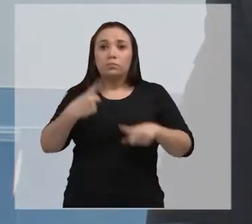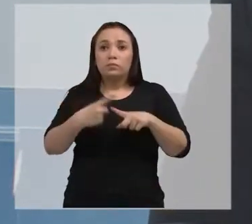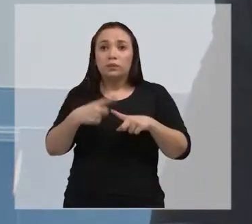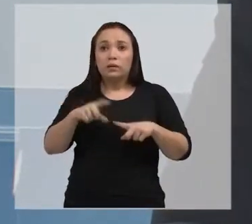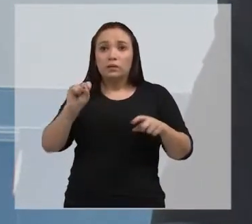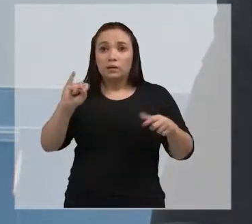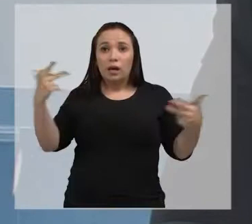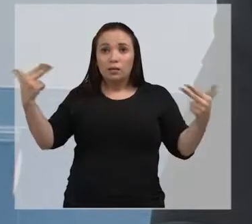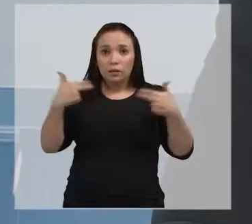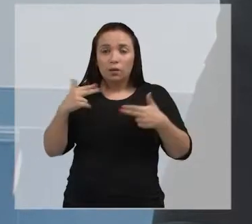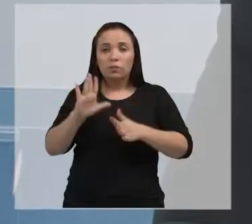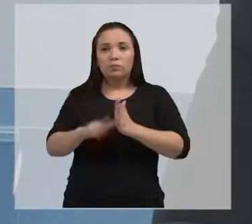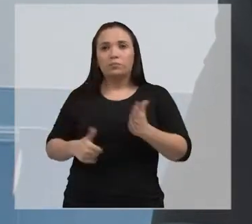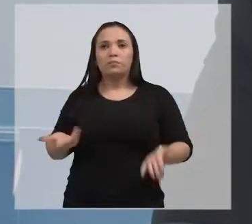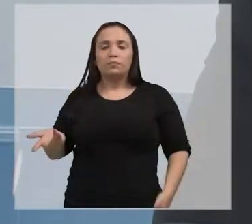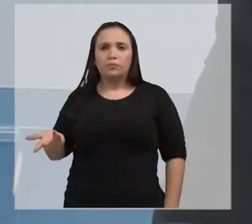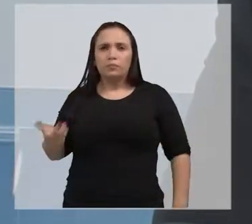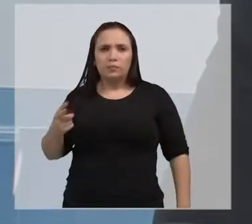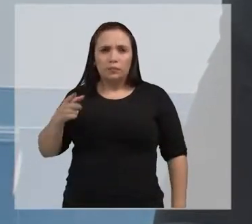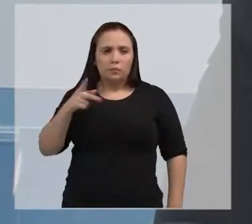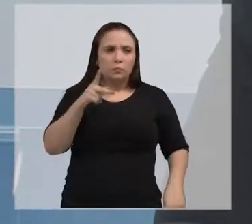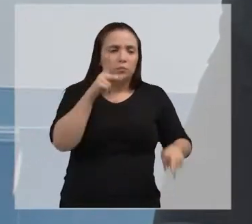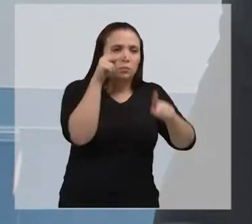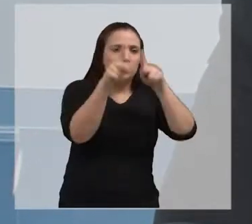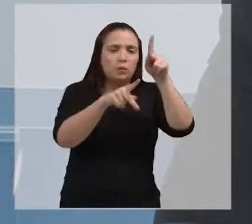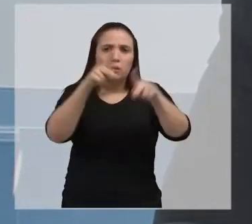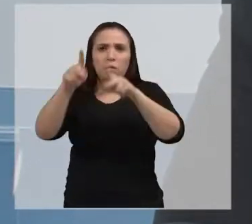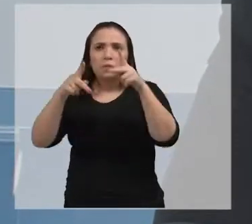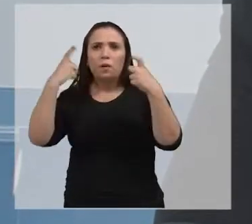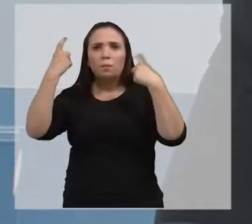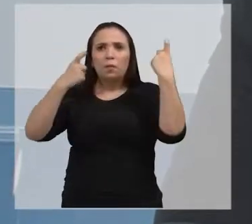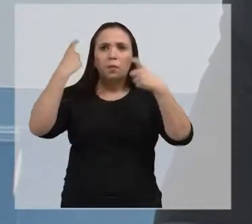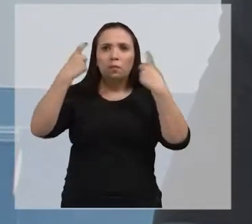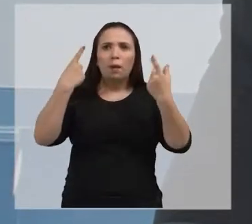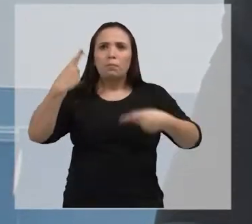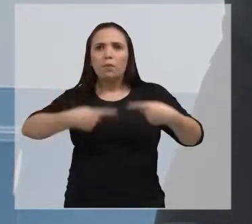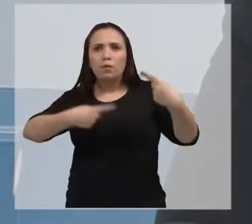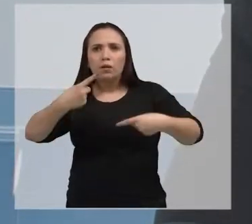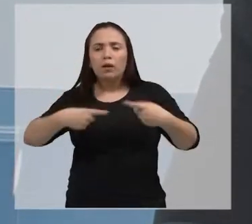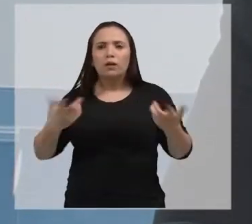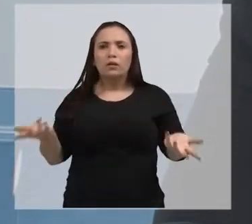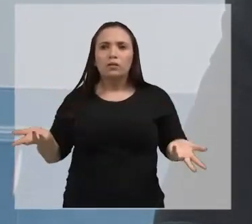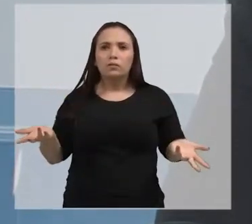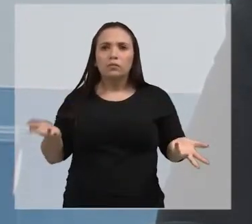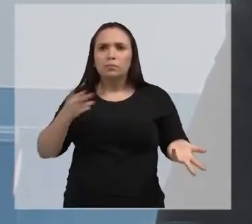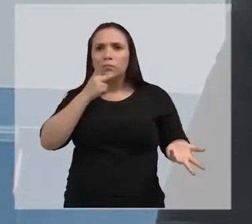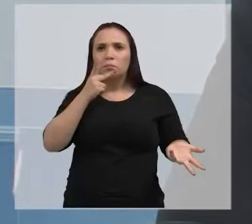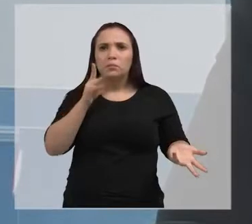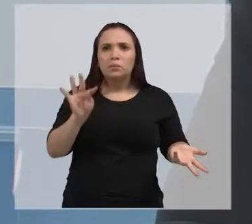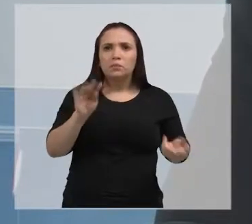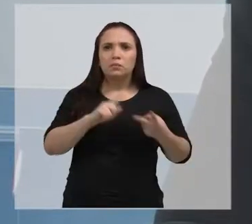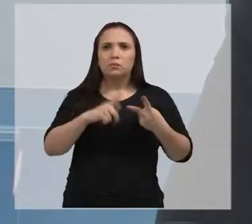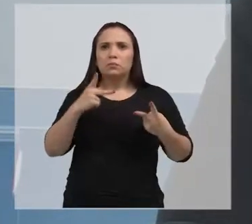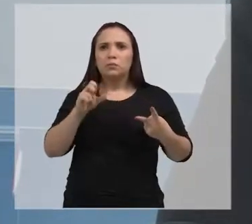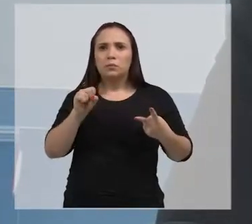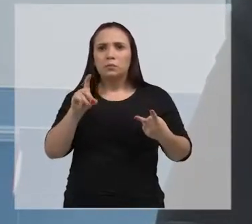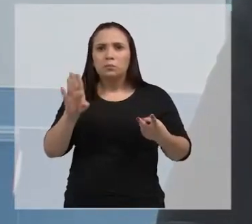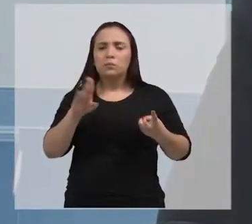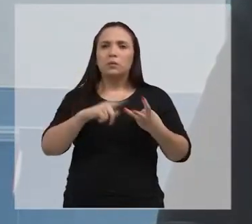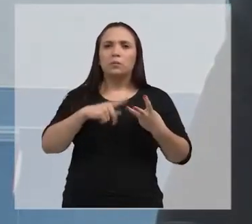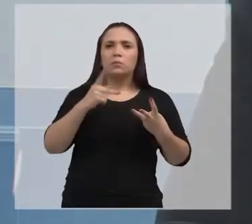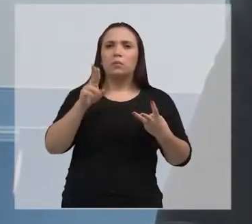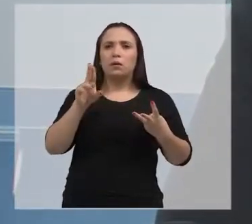que pensam que o brasileiro está preocupado com isso, com políticos brasileiros do PT, do PSDB, do PRB,